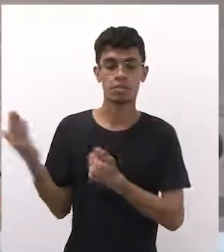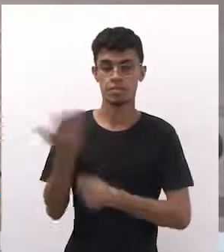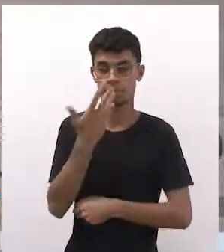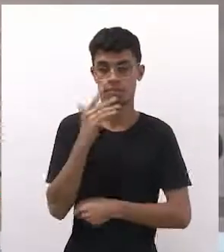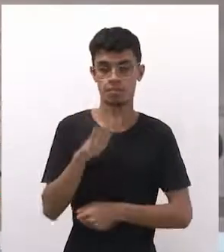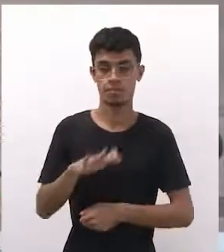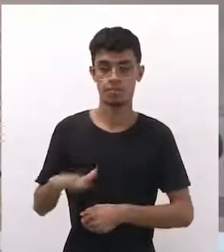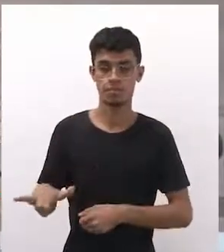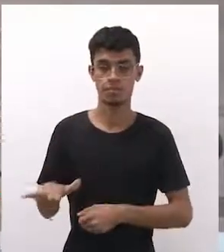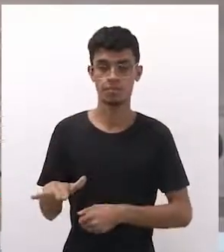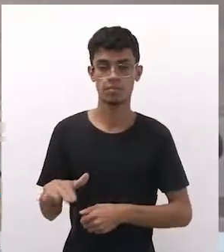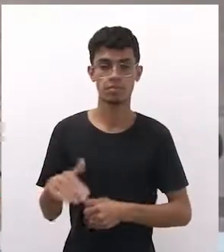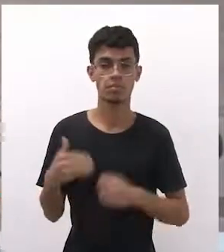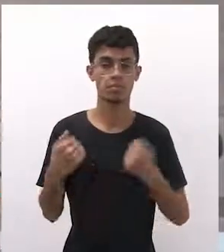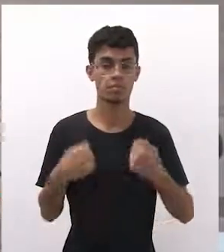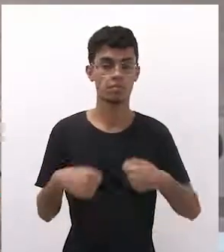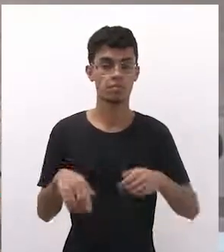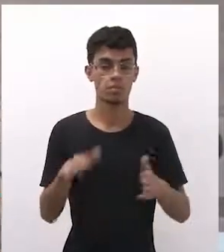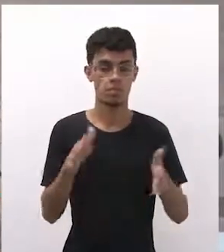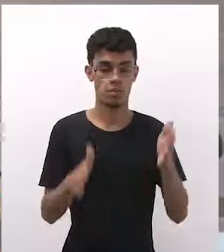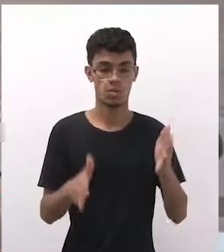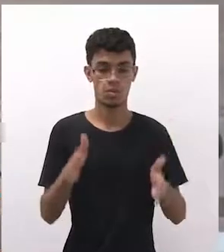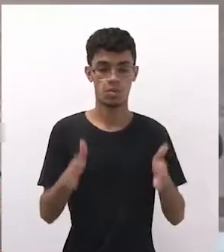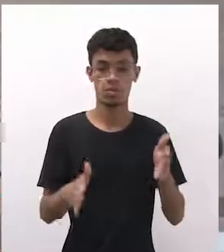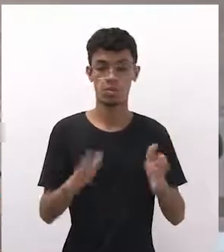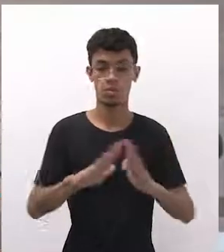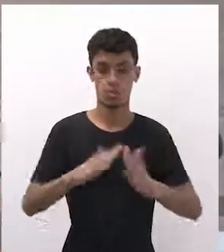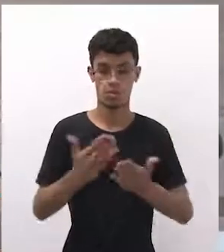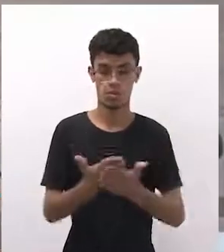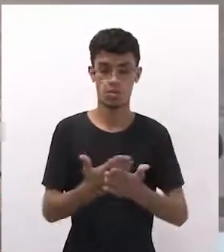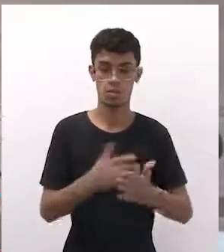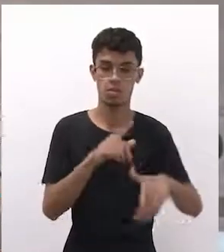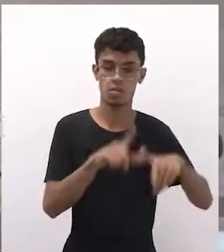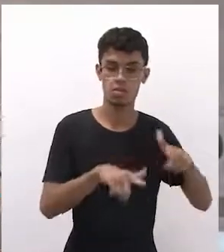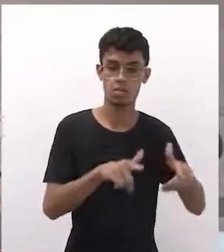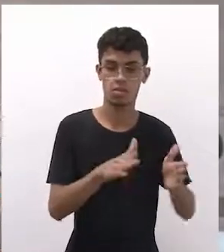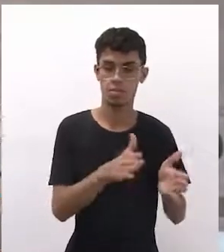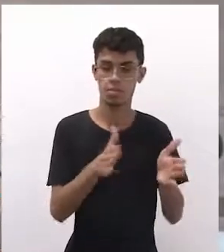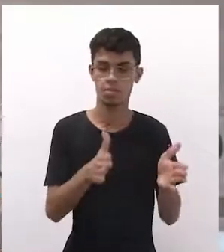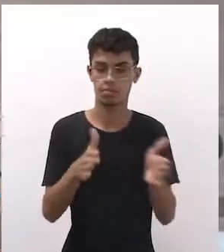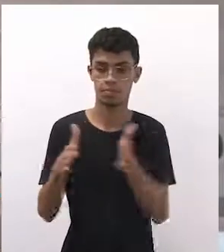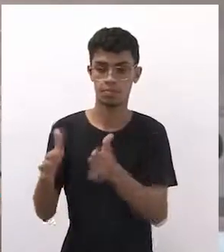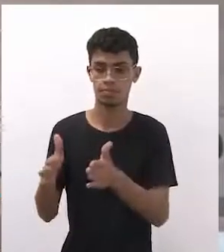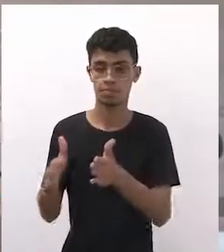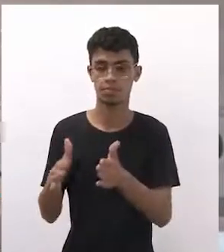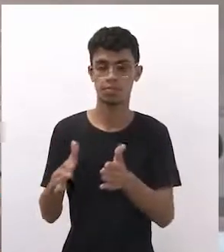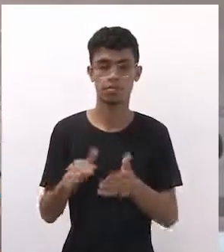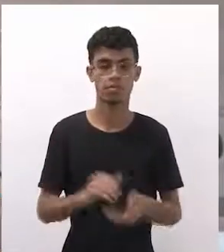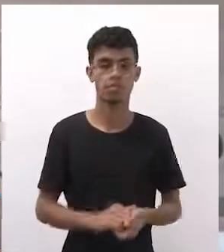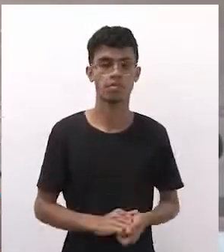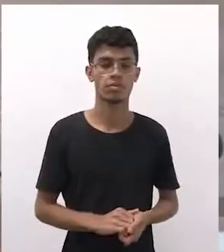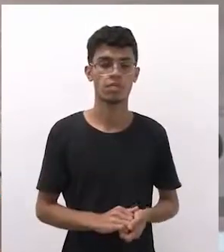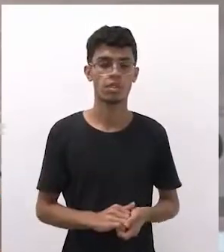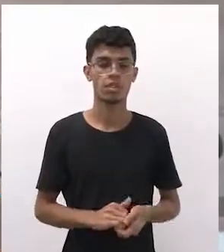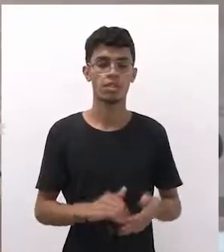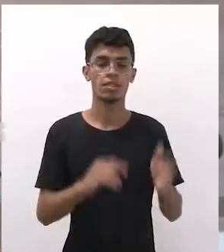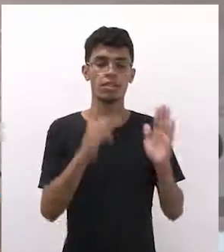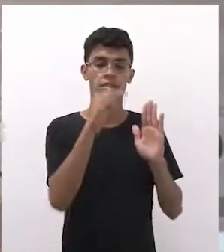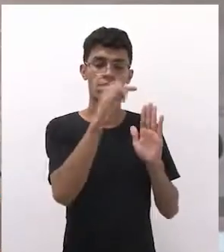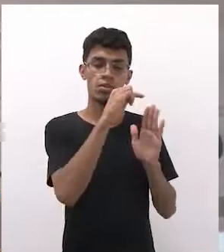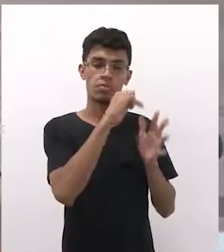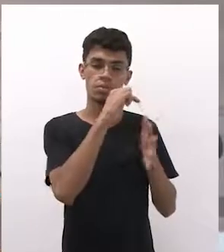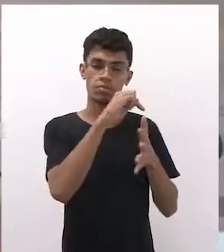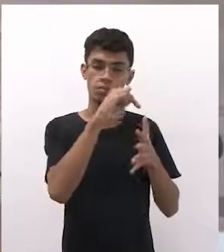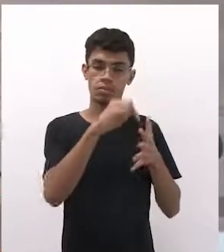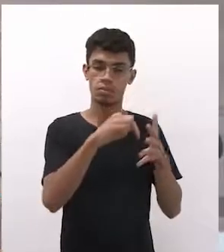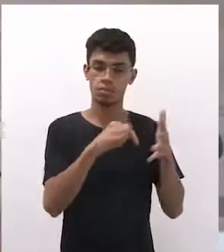ser compatível com a frequência escolar. E aí tem uma série de outras atividades